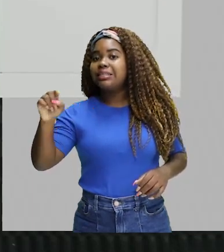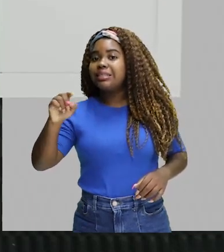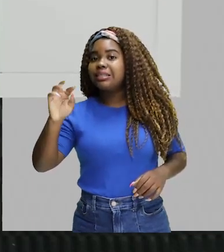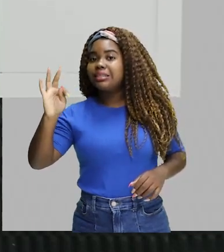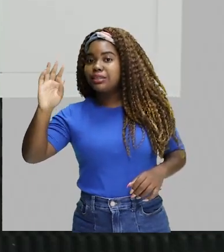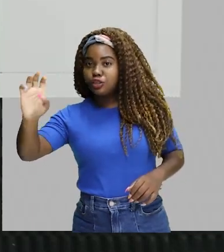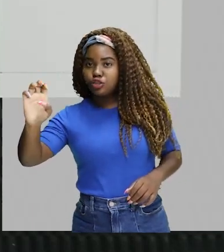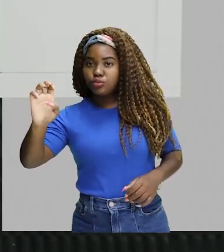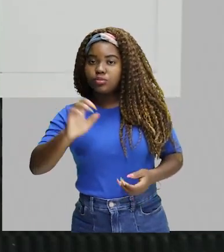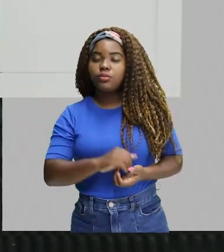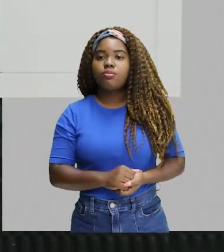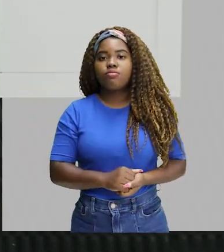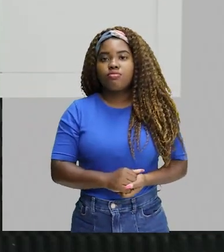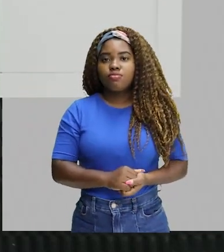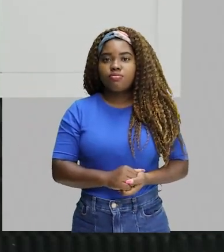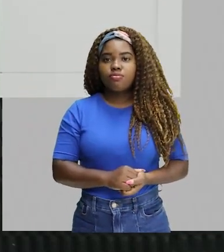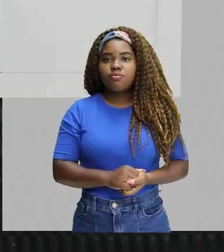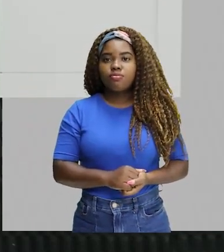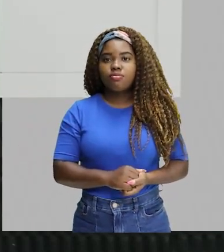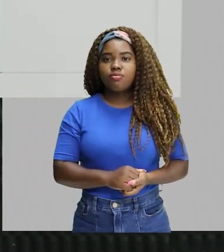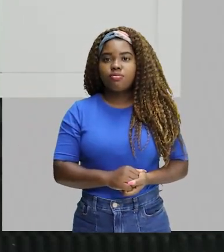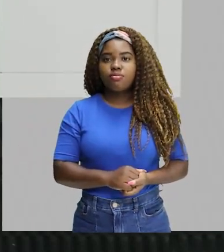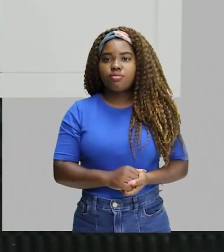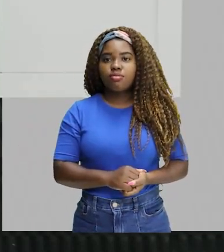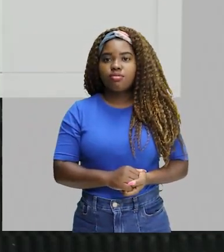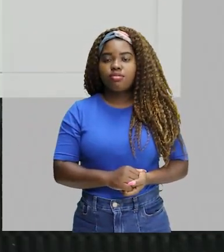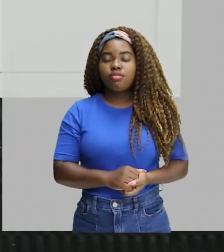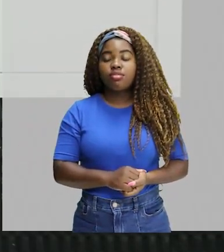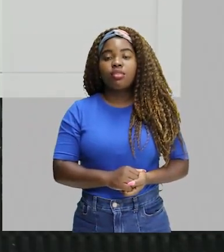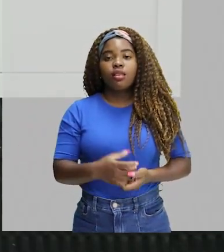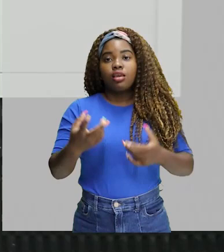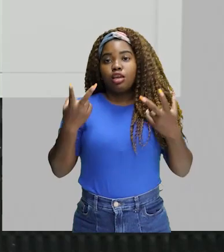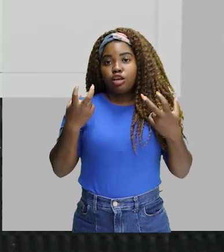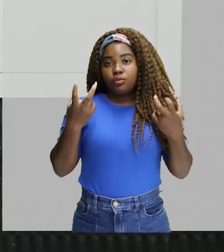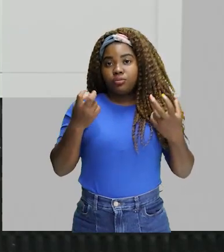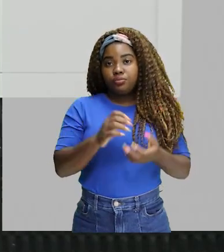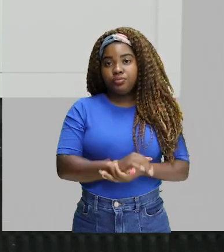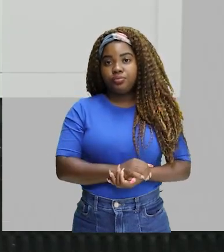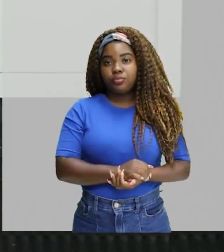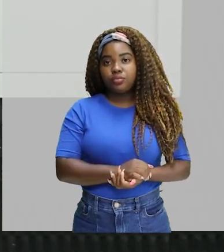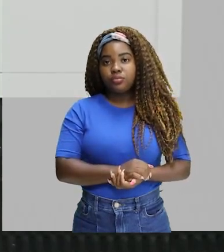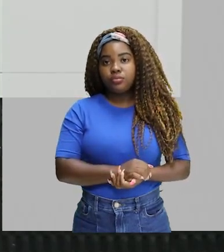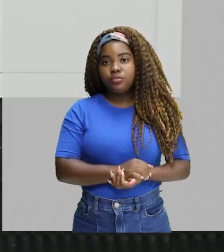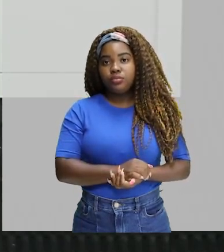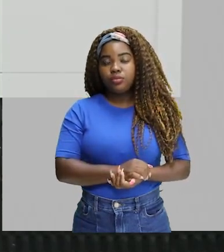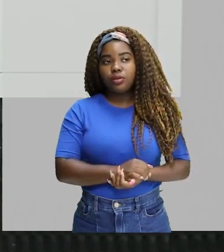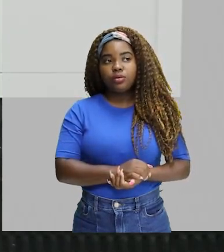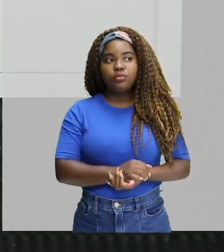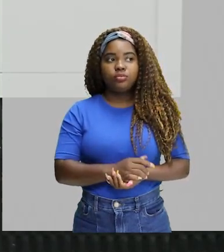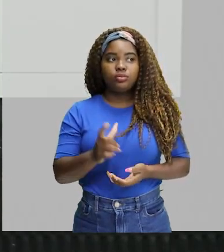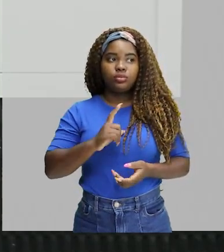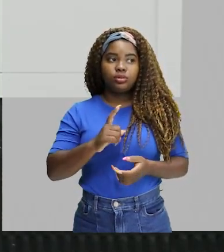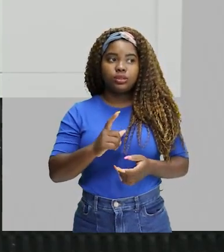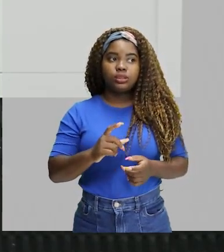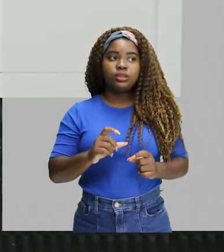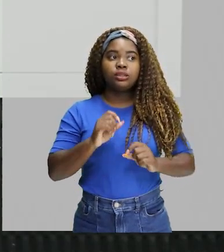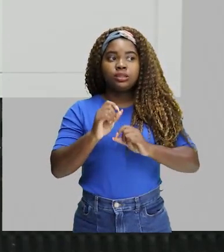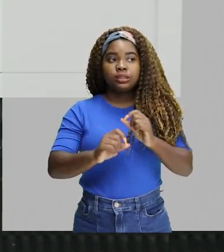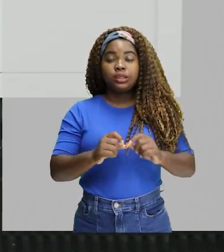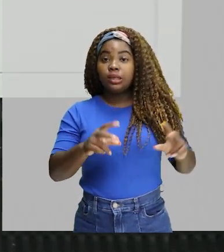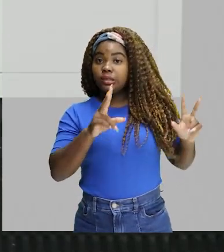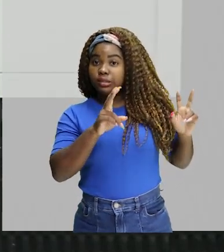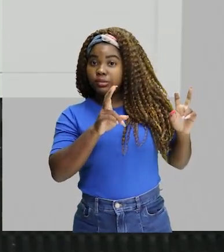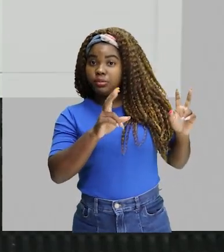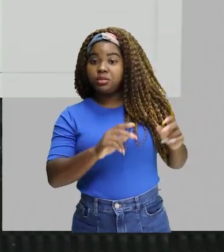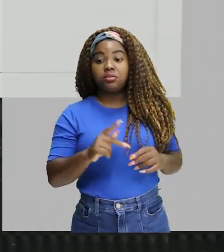apenas, tá? O resto é desnecessário, ok? Então veja só, quando ele profere a expressão que não é dele, está